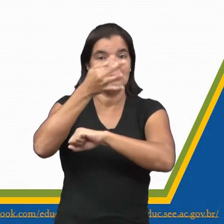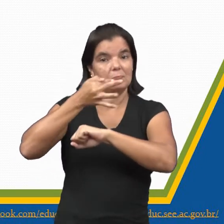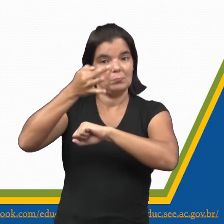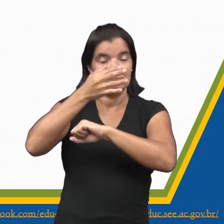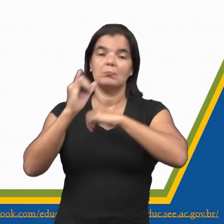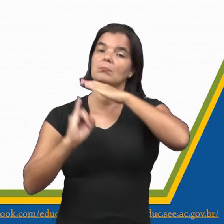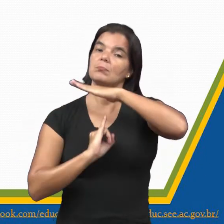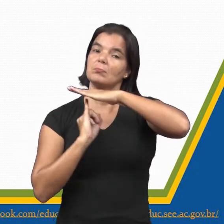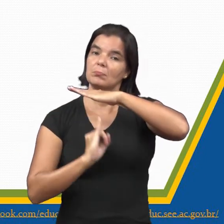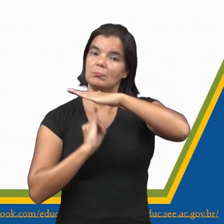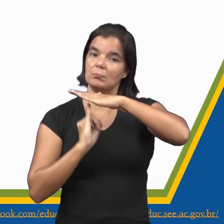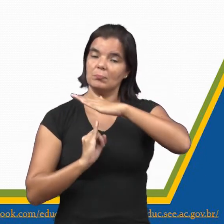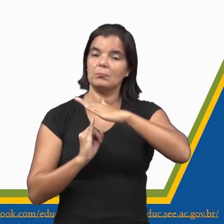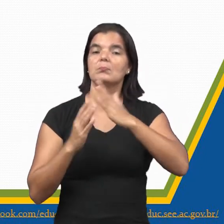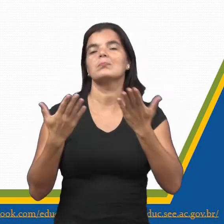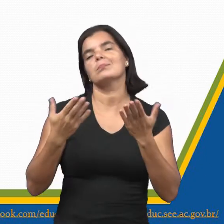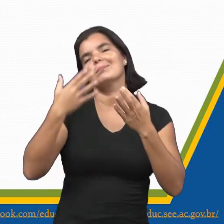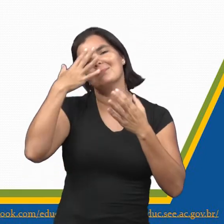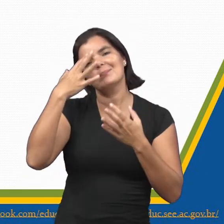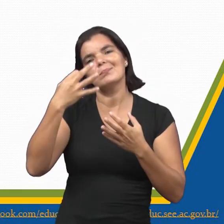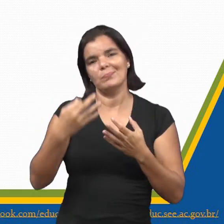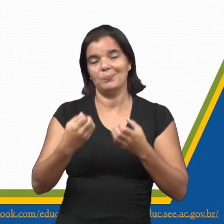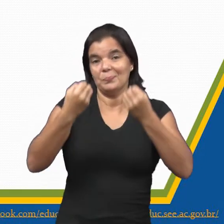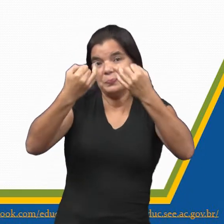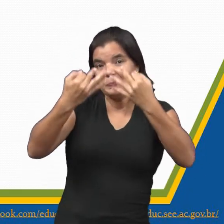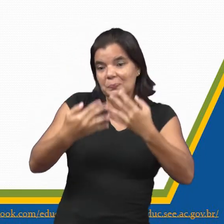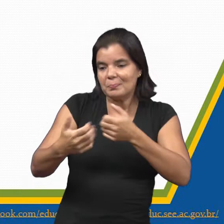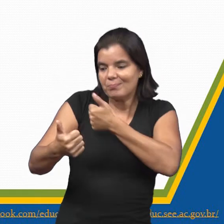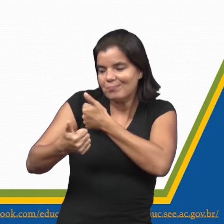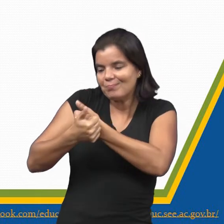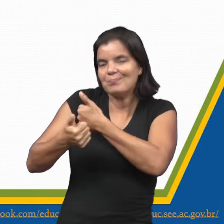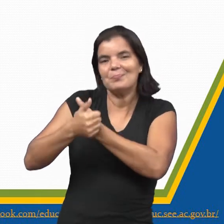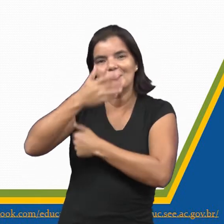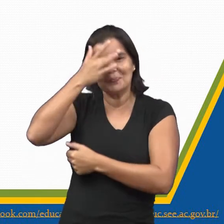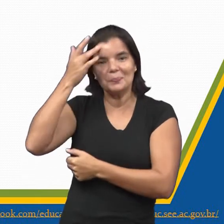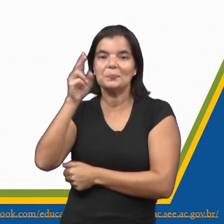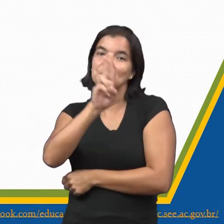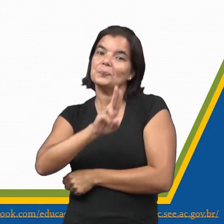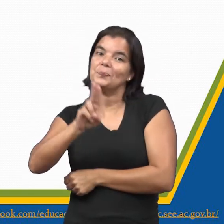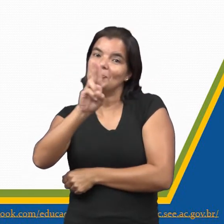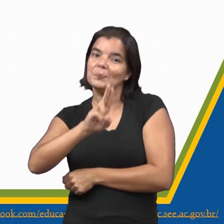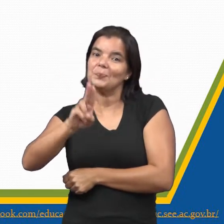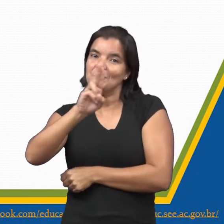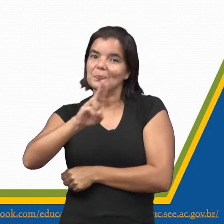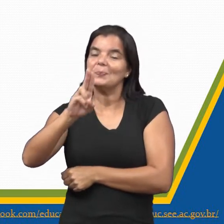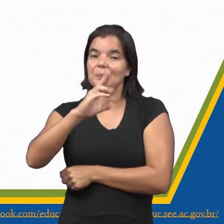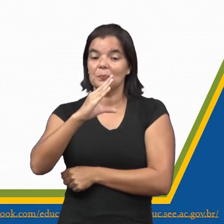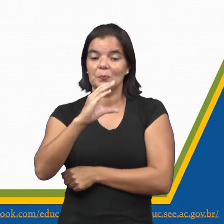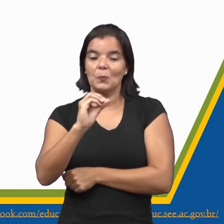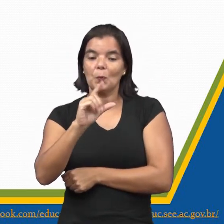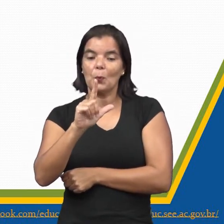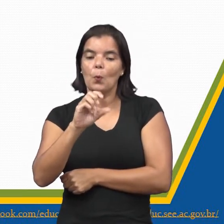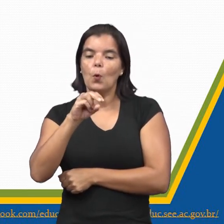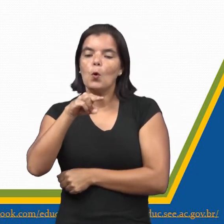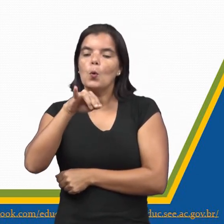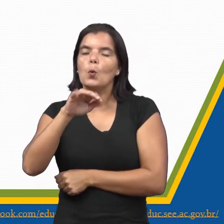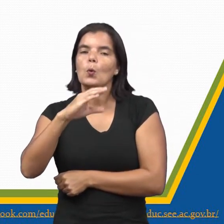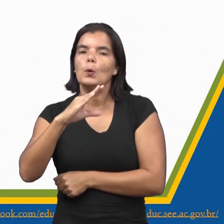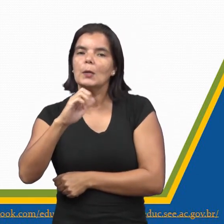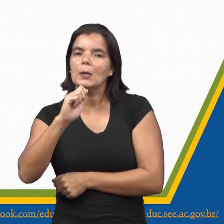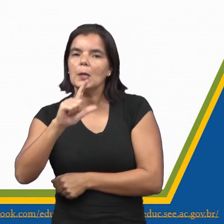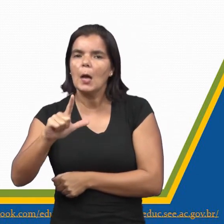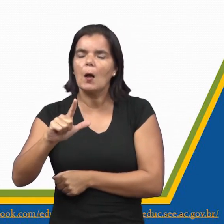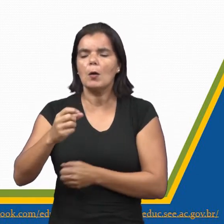e informal. Certamente, quando falamos com pessoas próximas, utilizamos a linguagem dita coloquial, ou seja,